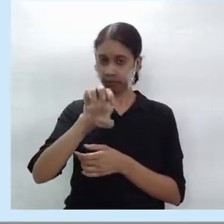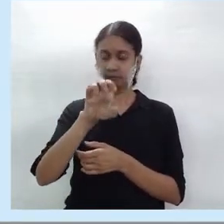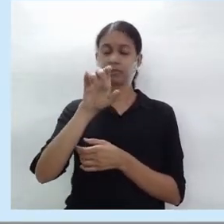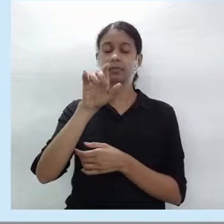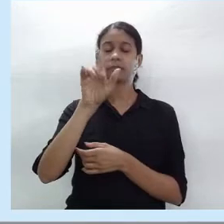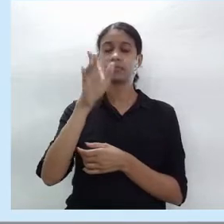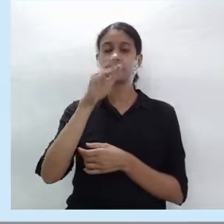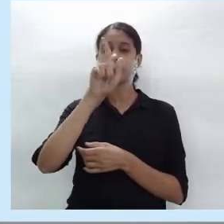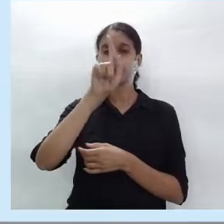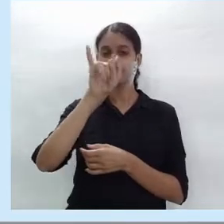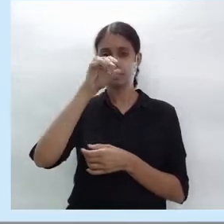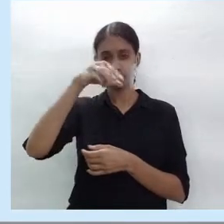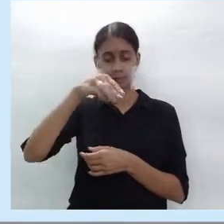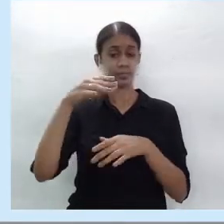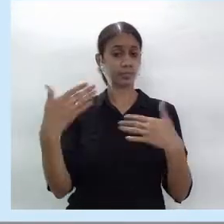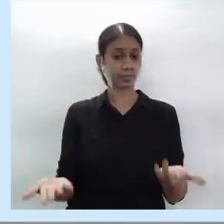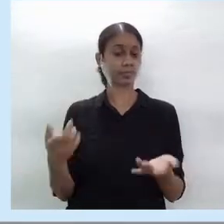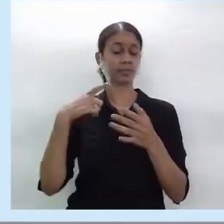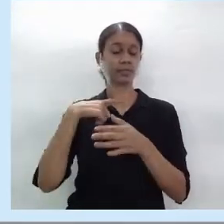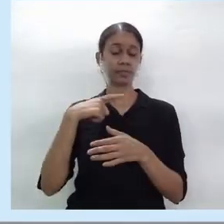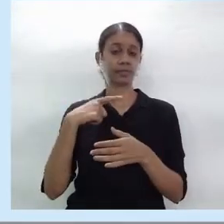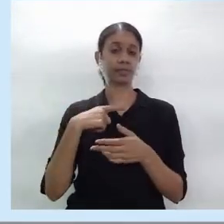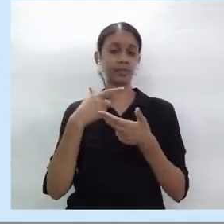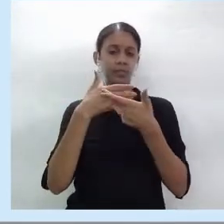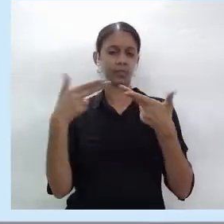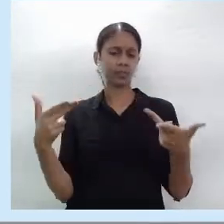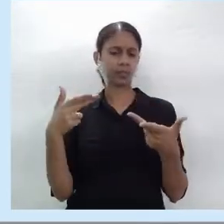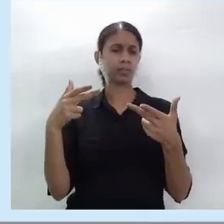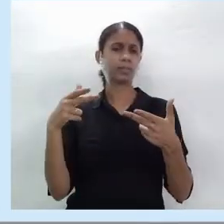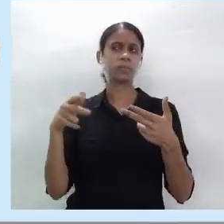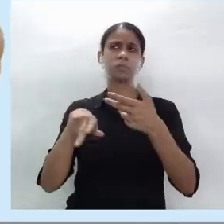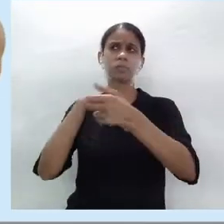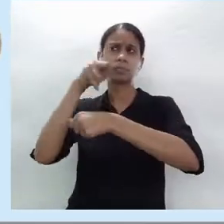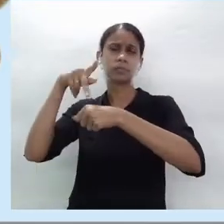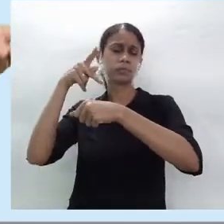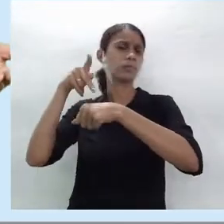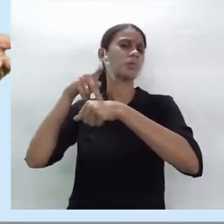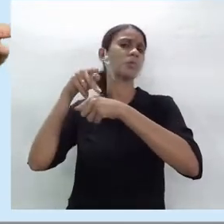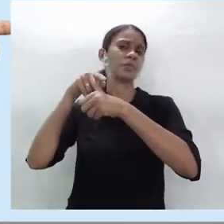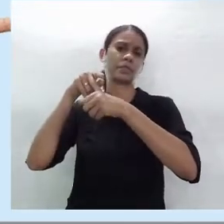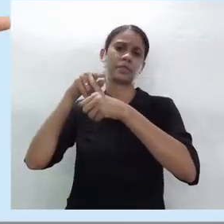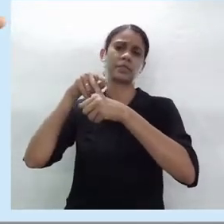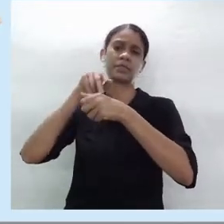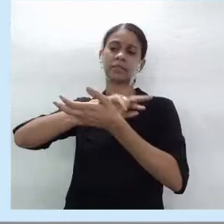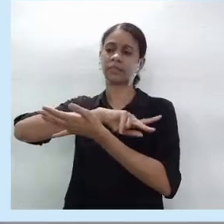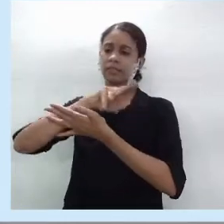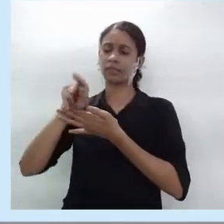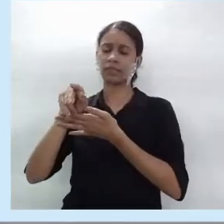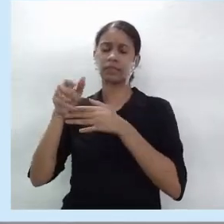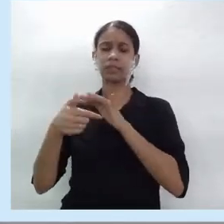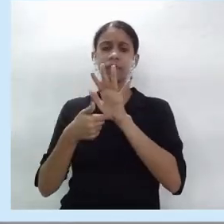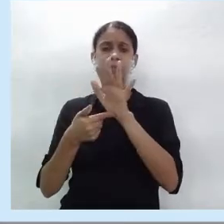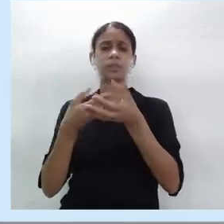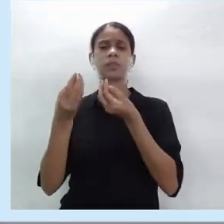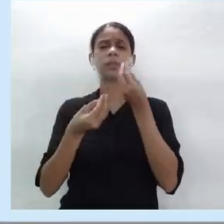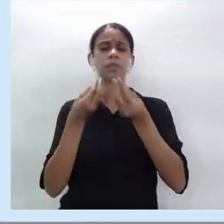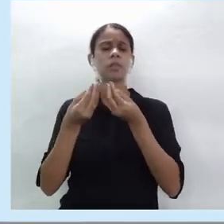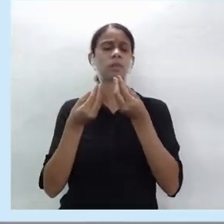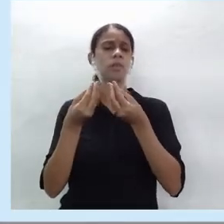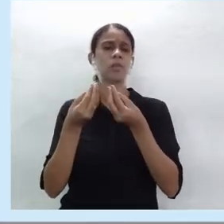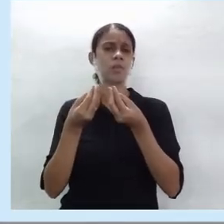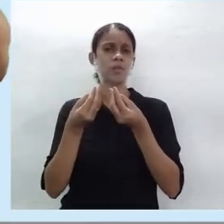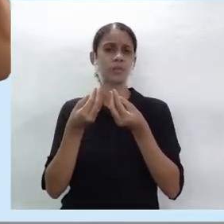mecanismos internacionais que são condicionadores das desigualdades, como os